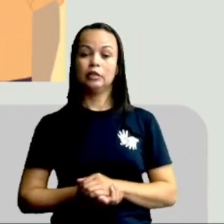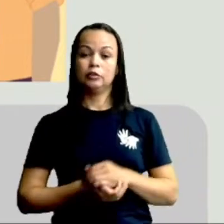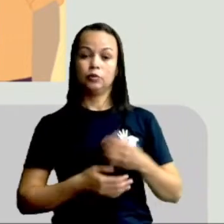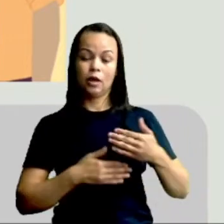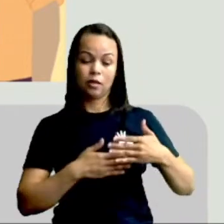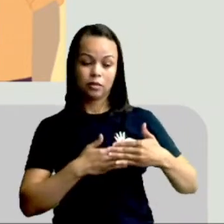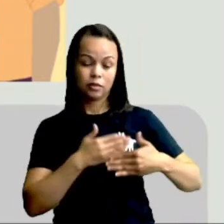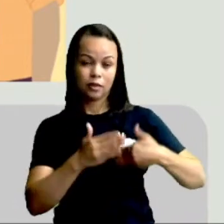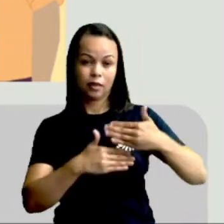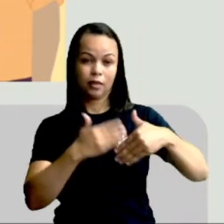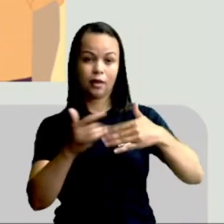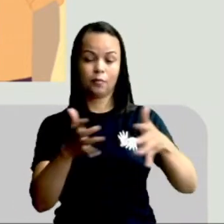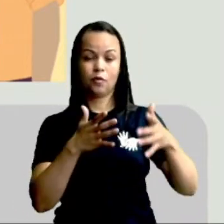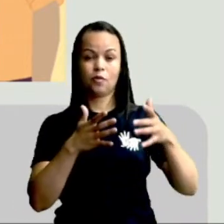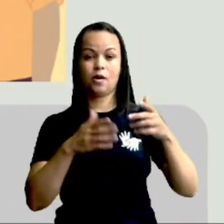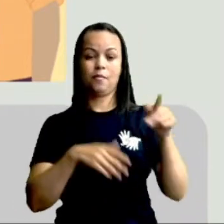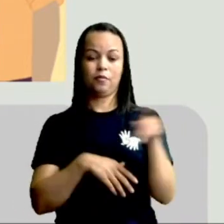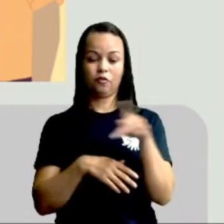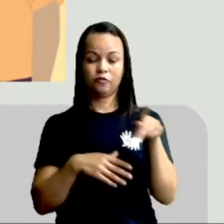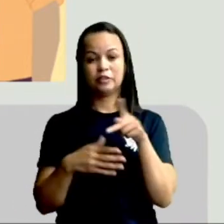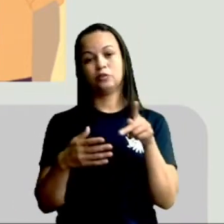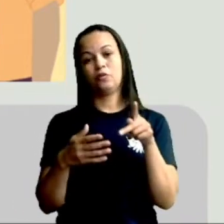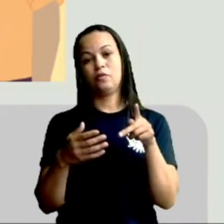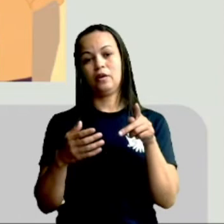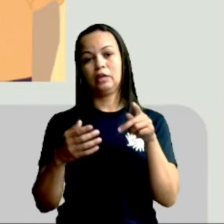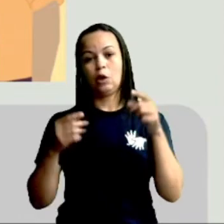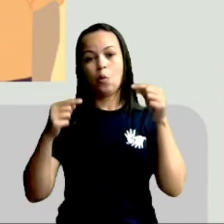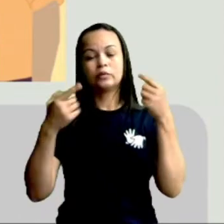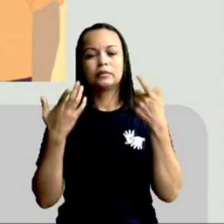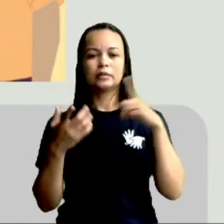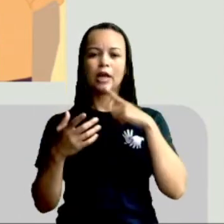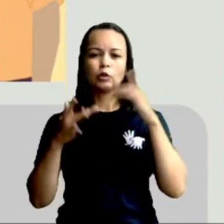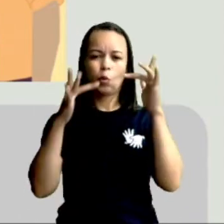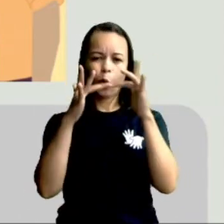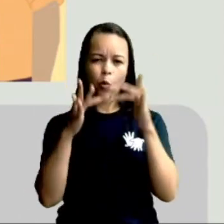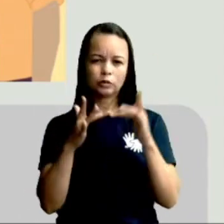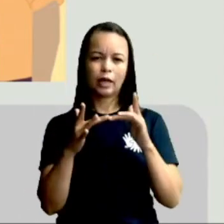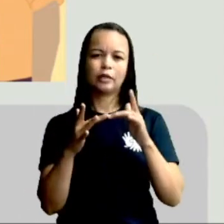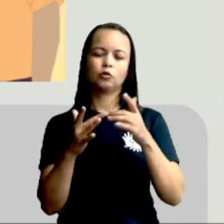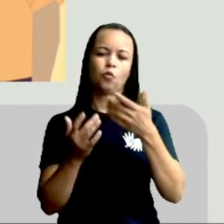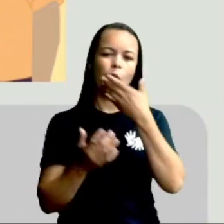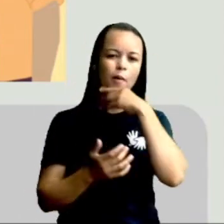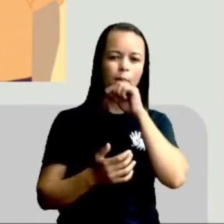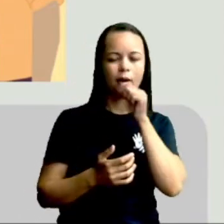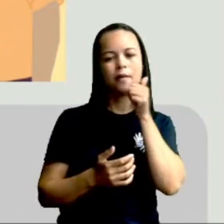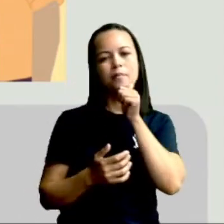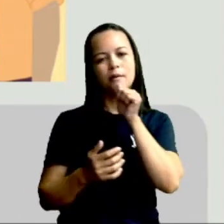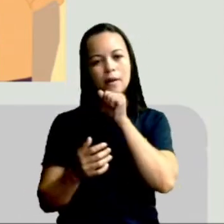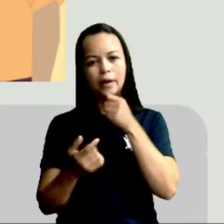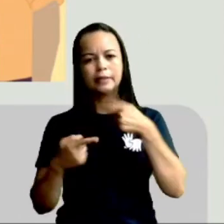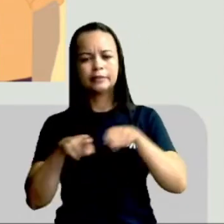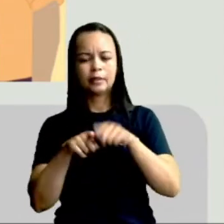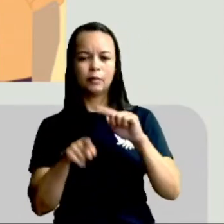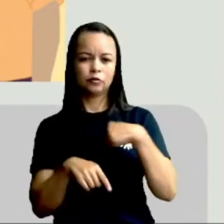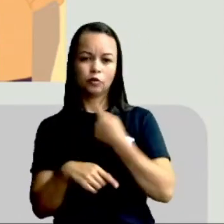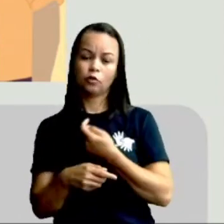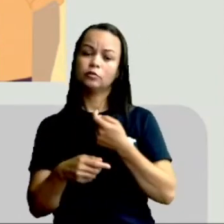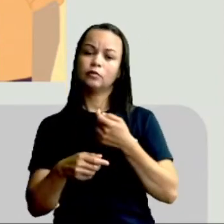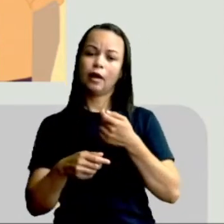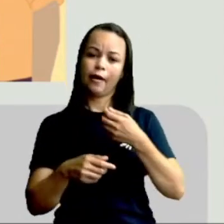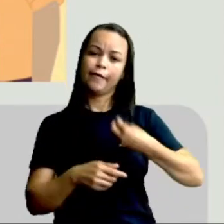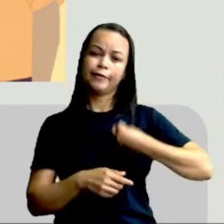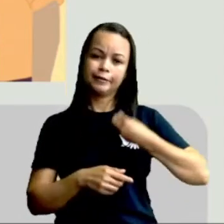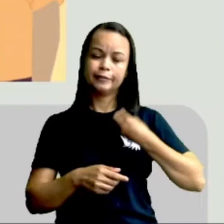a professora foi estando em contato com os nossos pais e também conosco. Ainda bem que existem telemóveis e